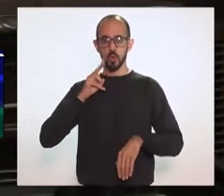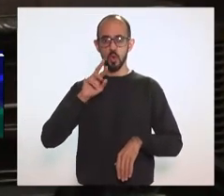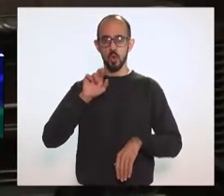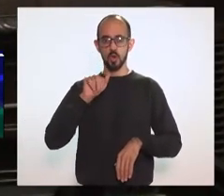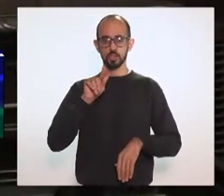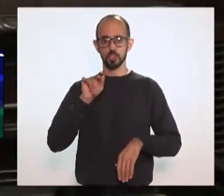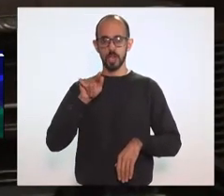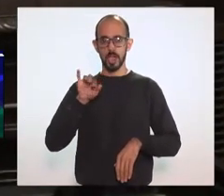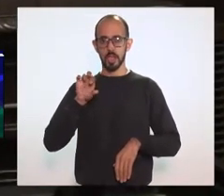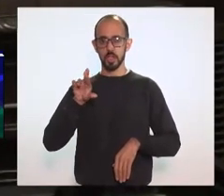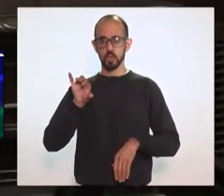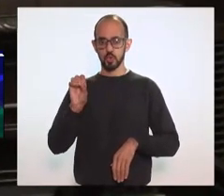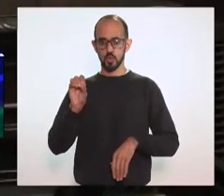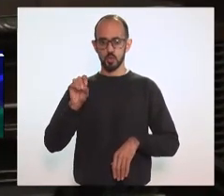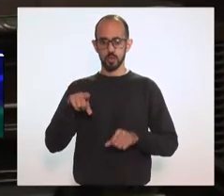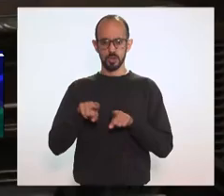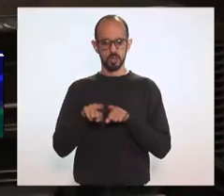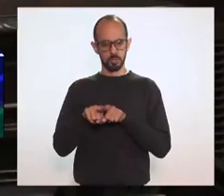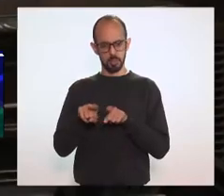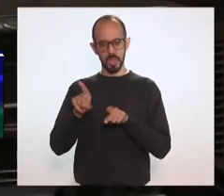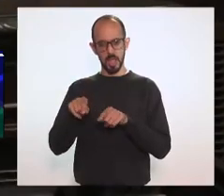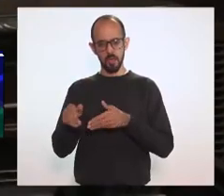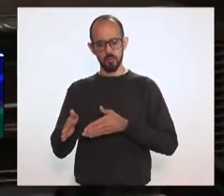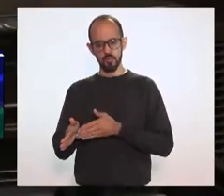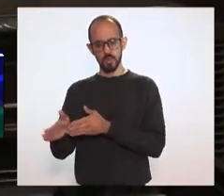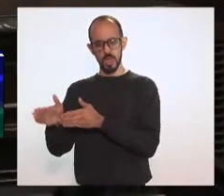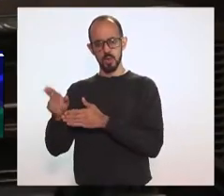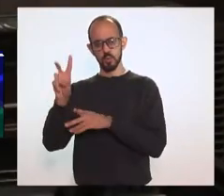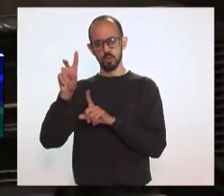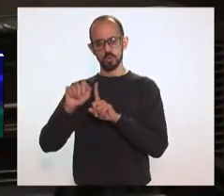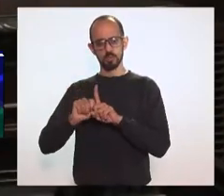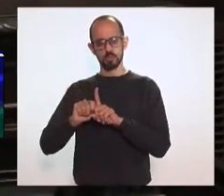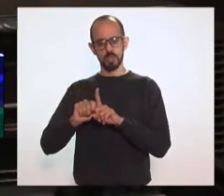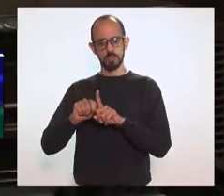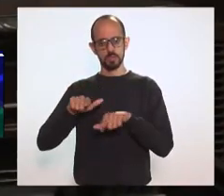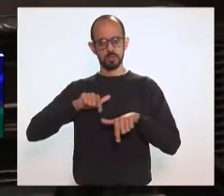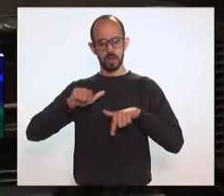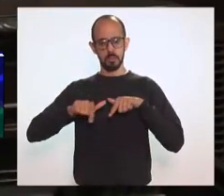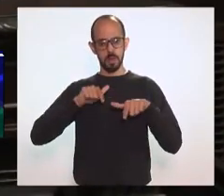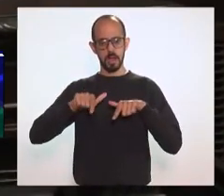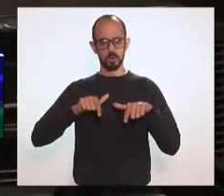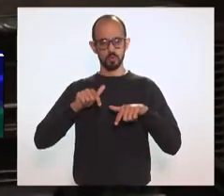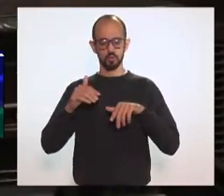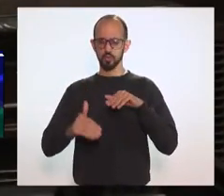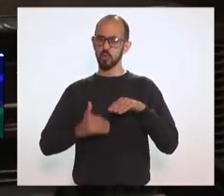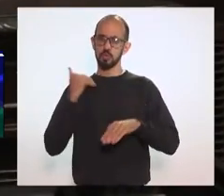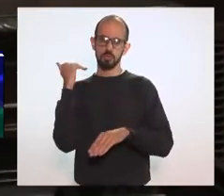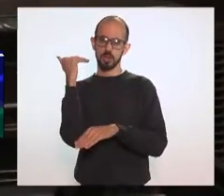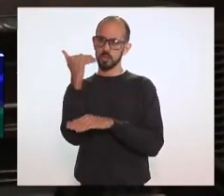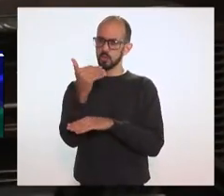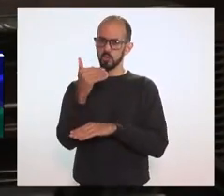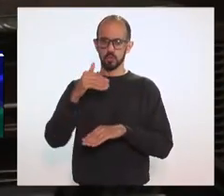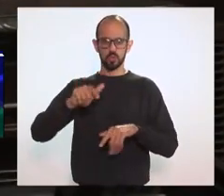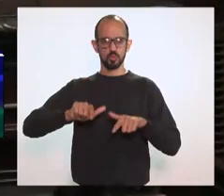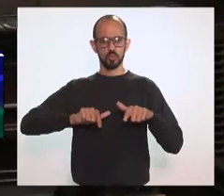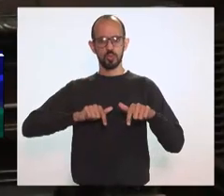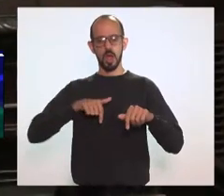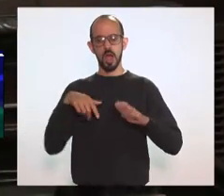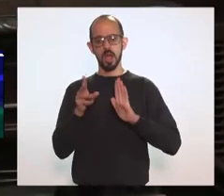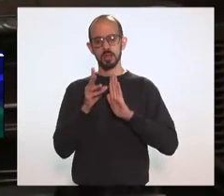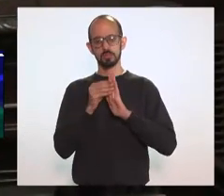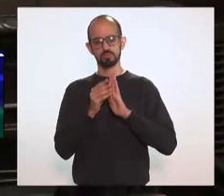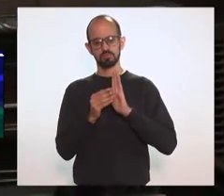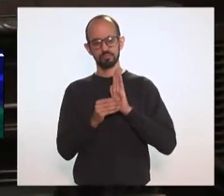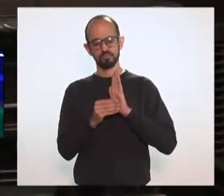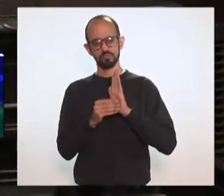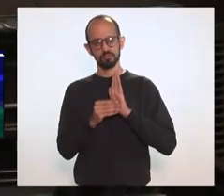também fiel nesses dois meses de trabalho, extremamente fiel, às pautas, sobretudo as pautas conservadoras, que nos